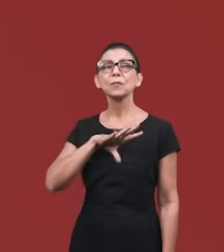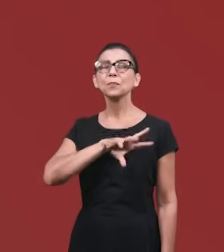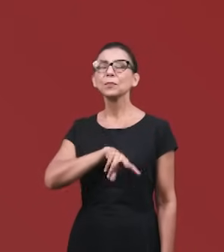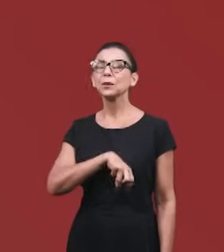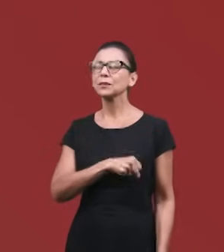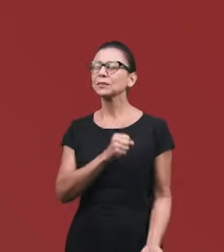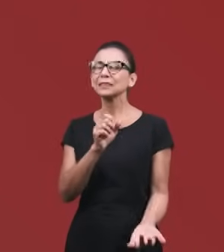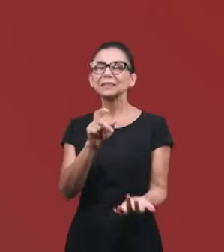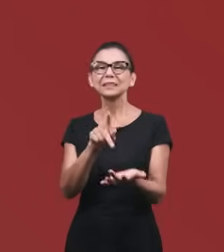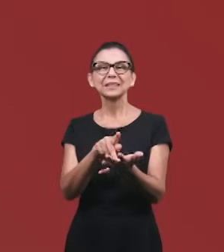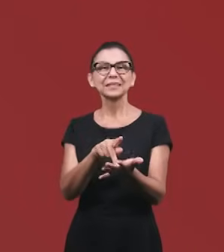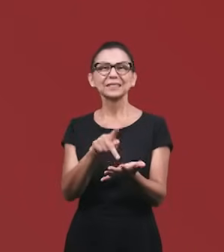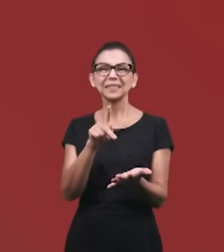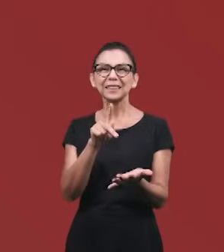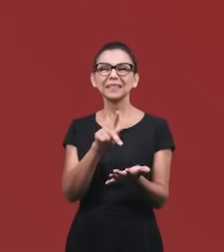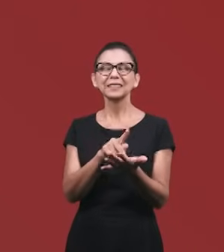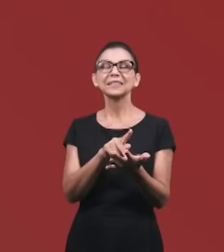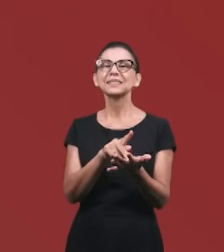o amor